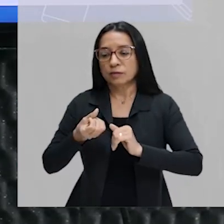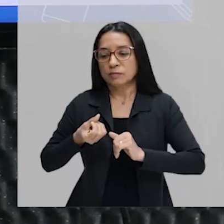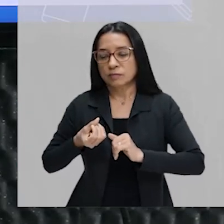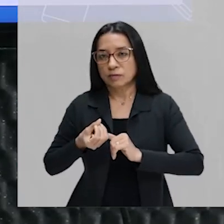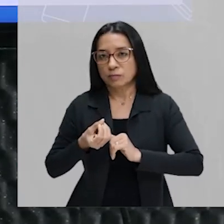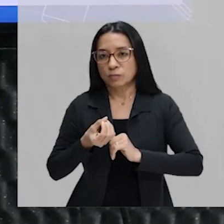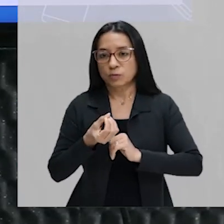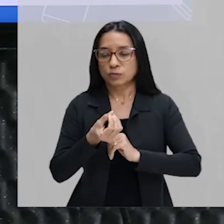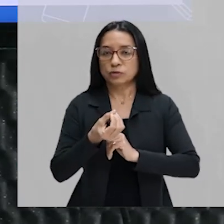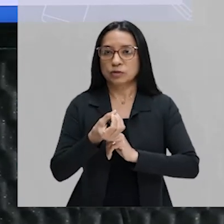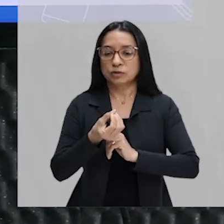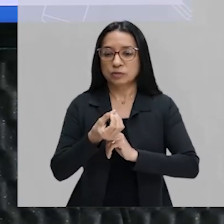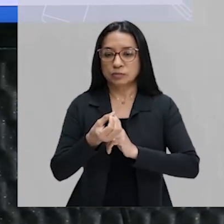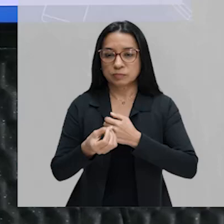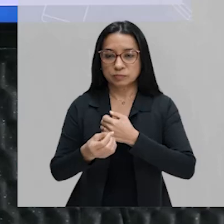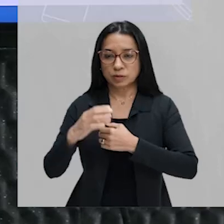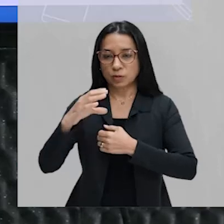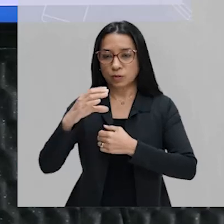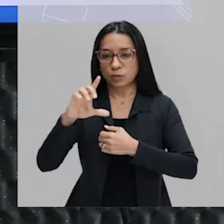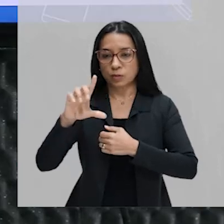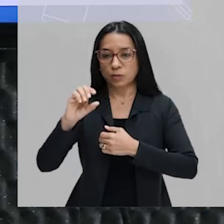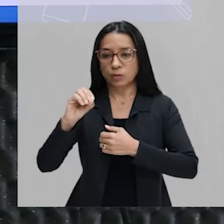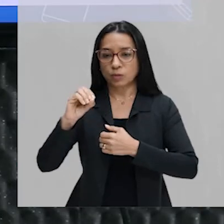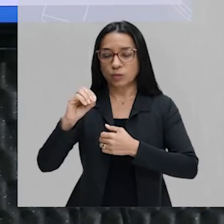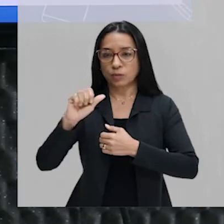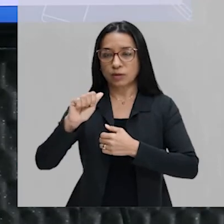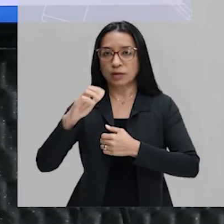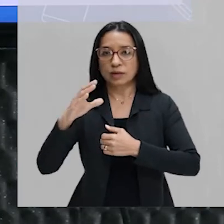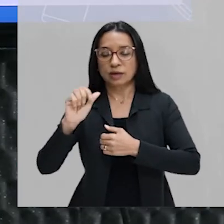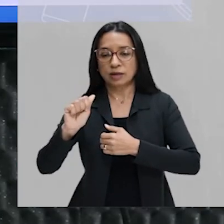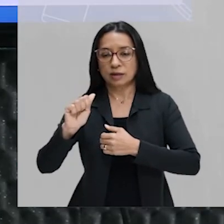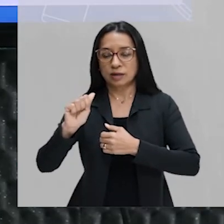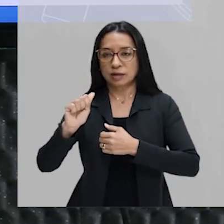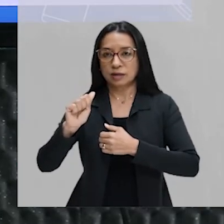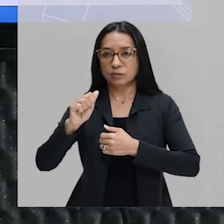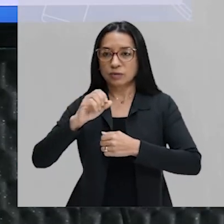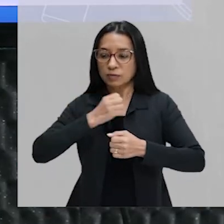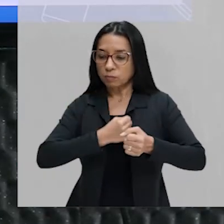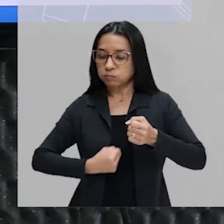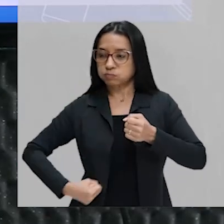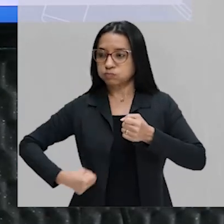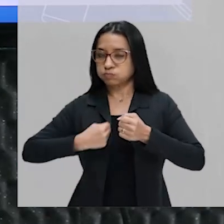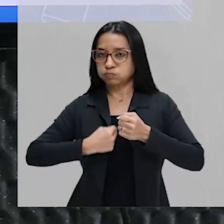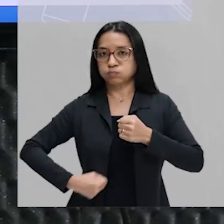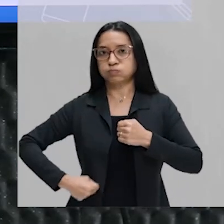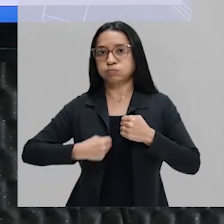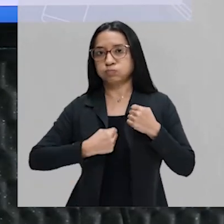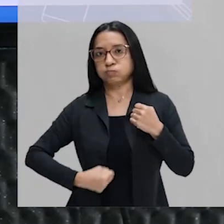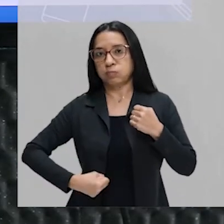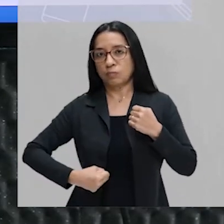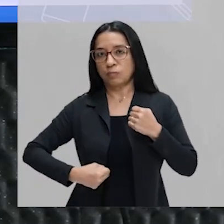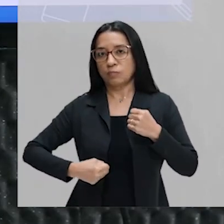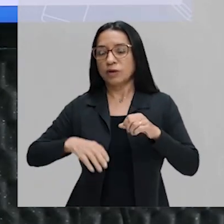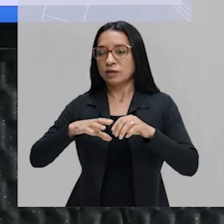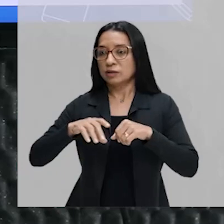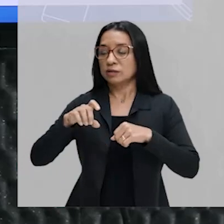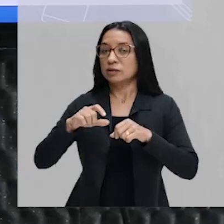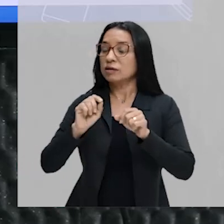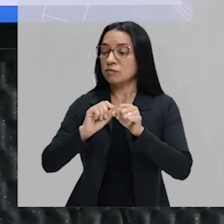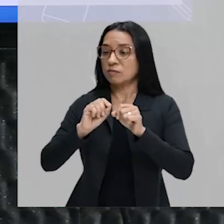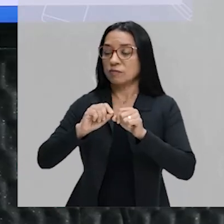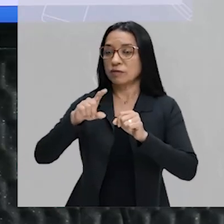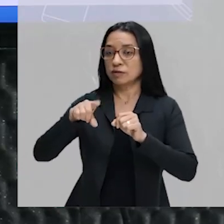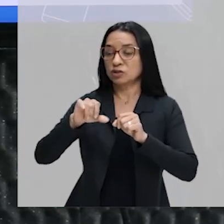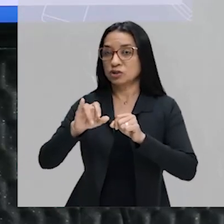embriogênese, tá? Então, a cloaca, o indivíduo ele vai defecar por meio da cloaca e, ao mesmo tempo, ela urina também por meio da